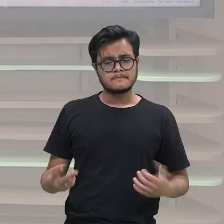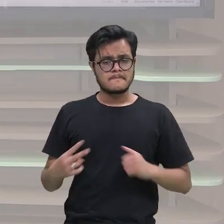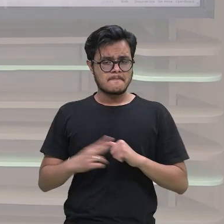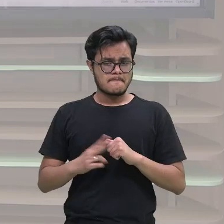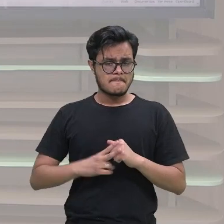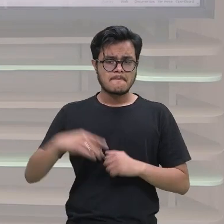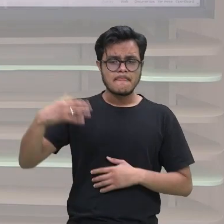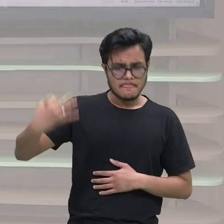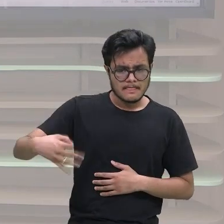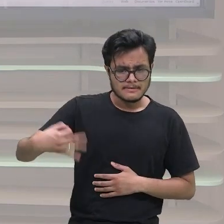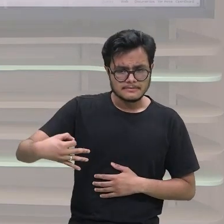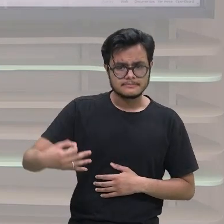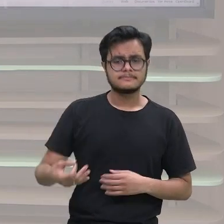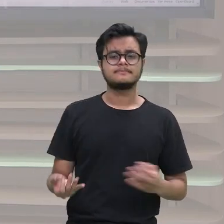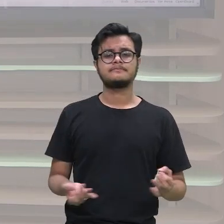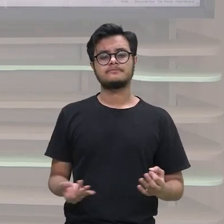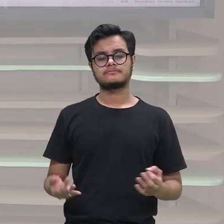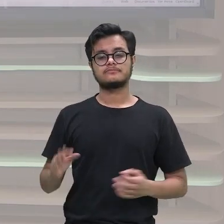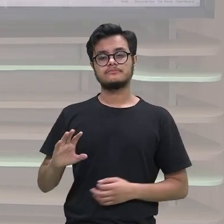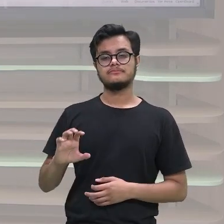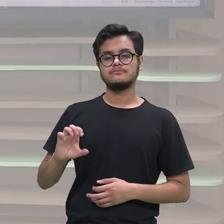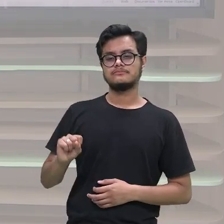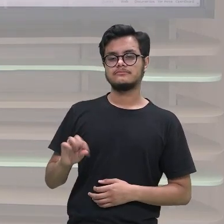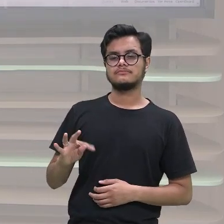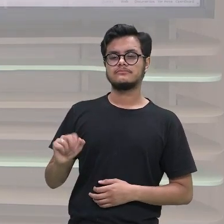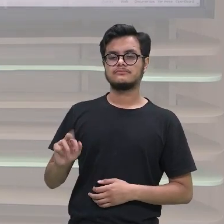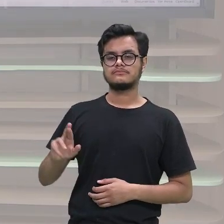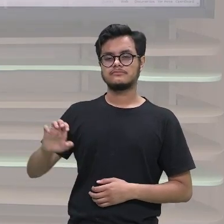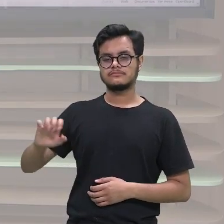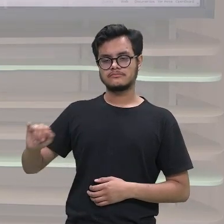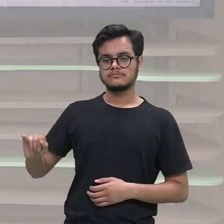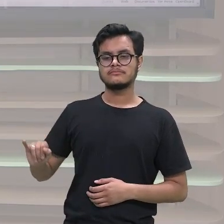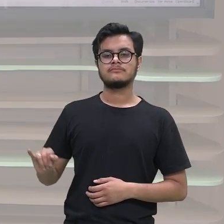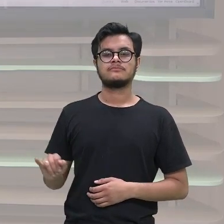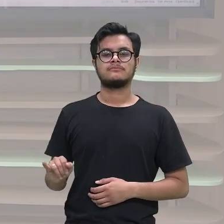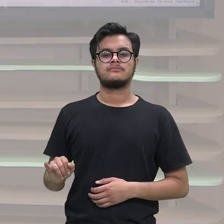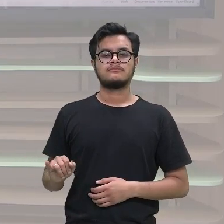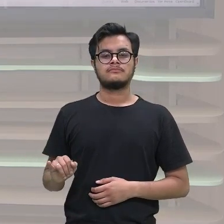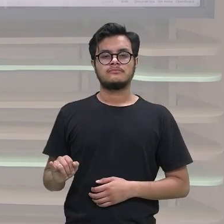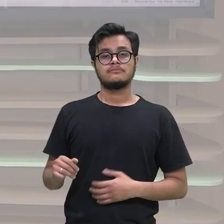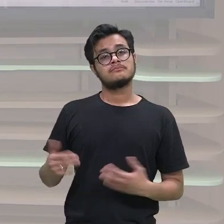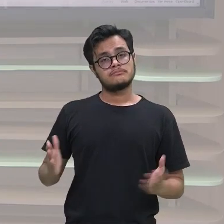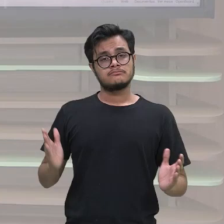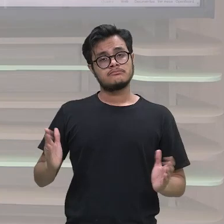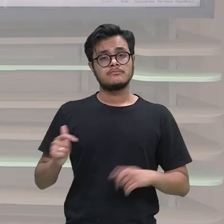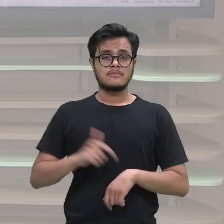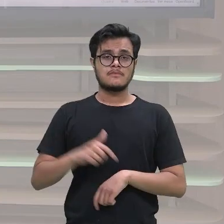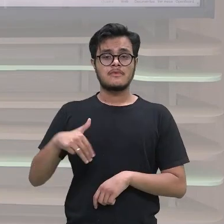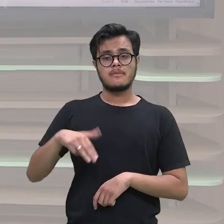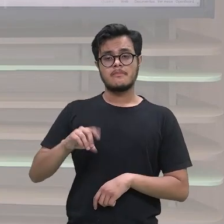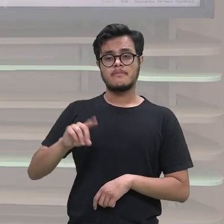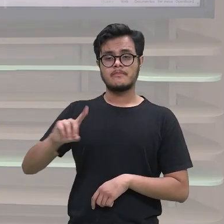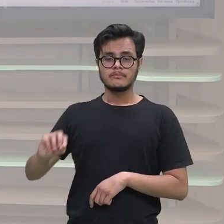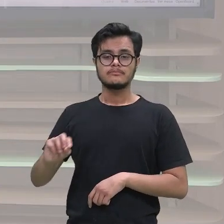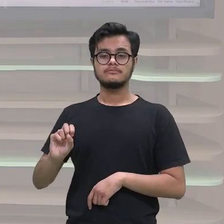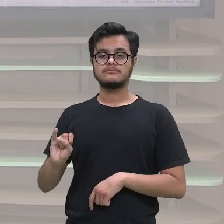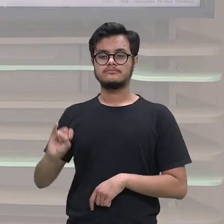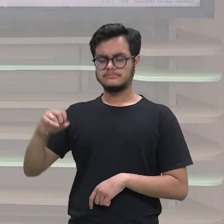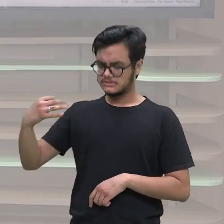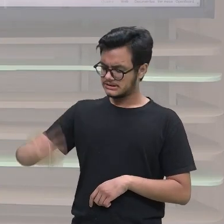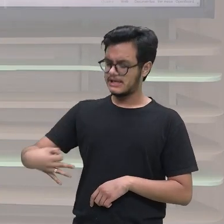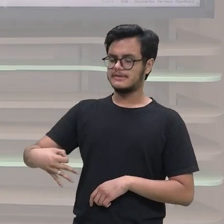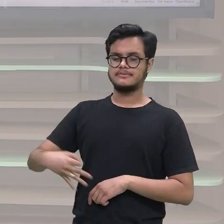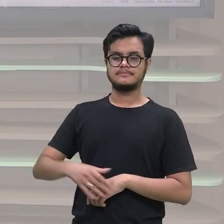indicando, o verbo estar, estarei aqui amanhã. É um modo indicativo, indicando uma